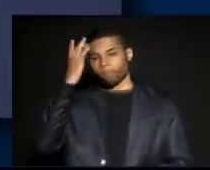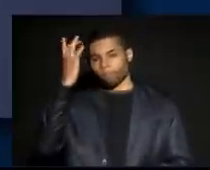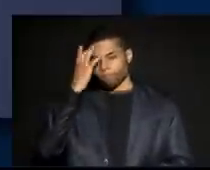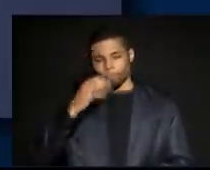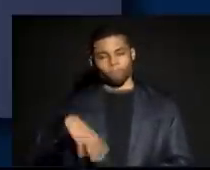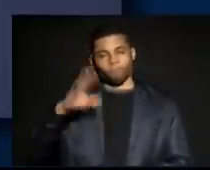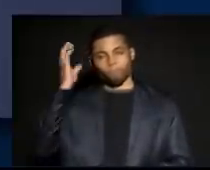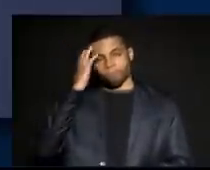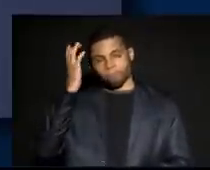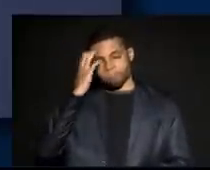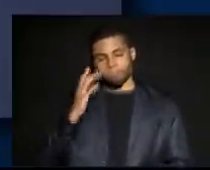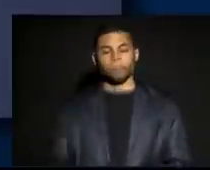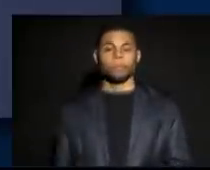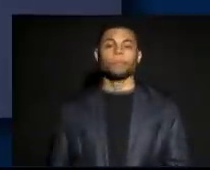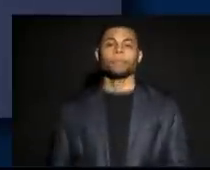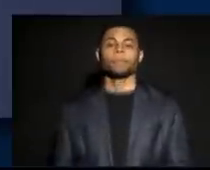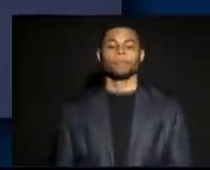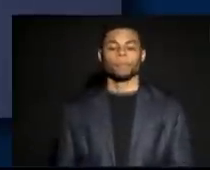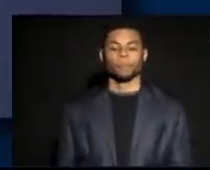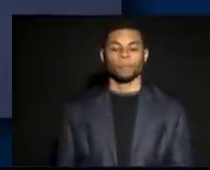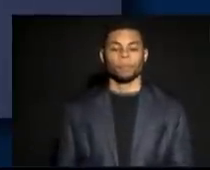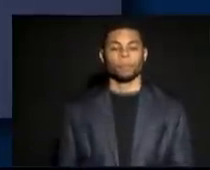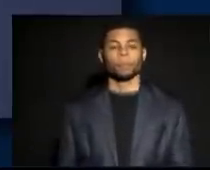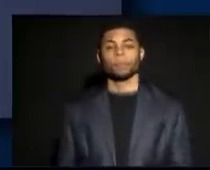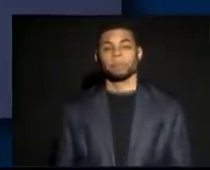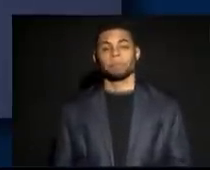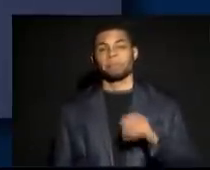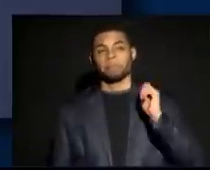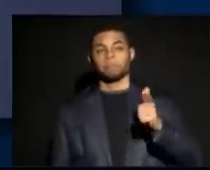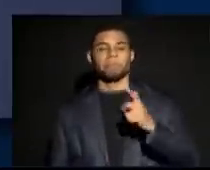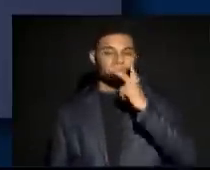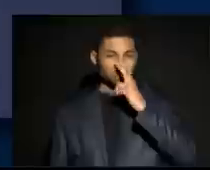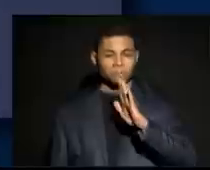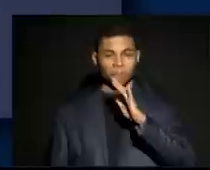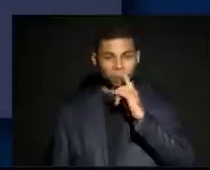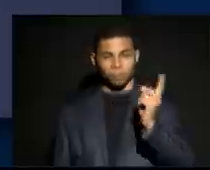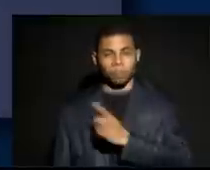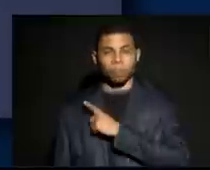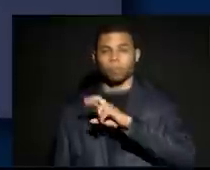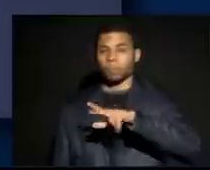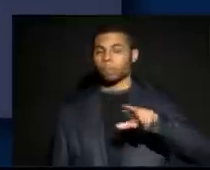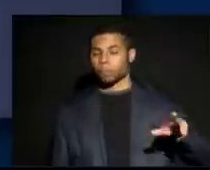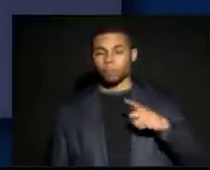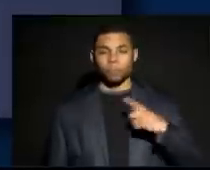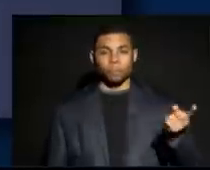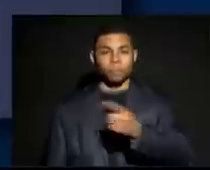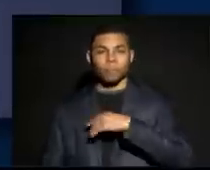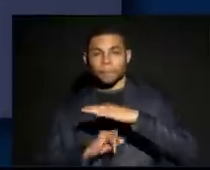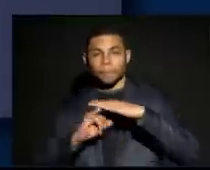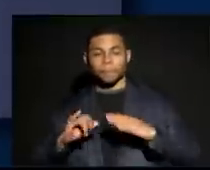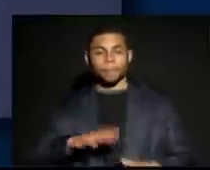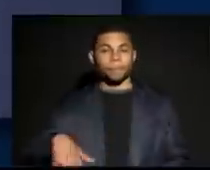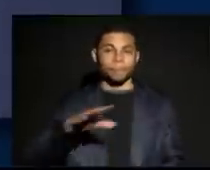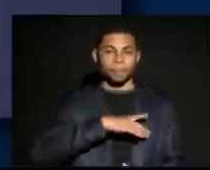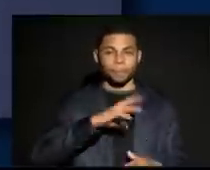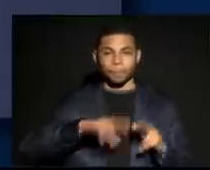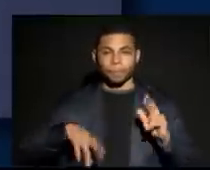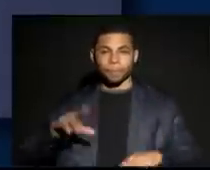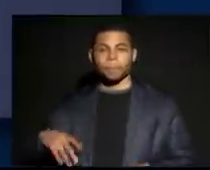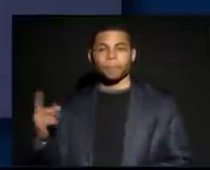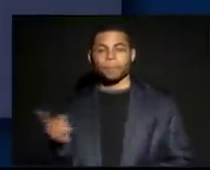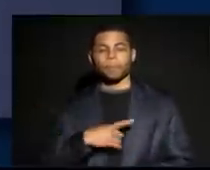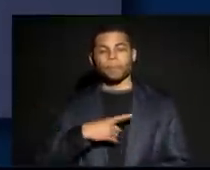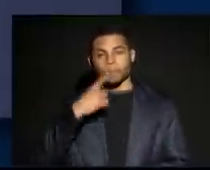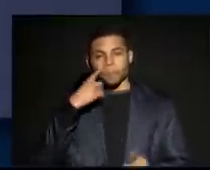uma armadura é do que parece eu acho que a gente tem diversos atores institucionais é